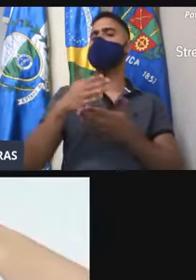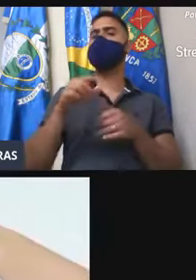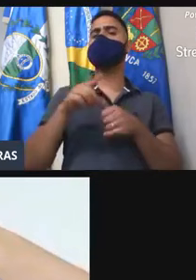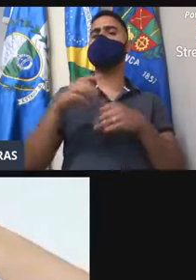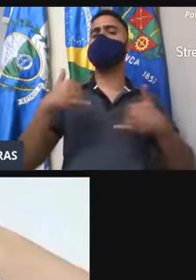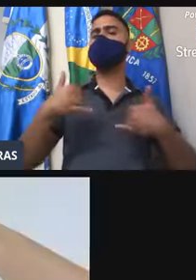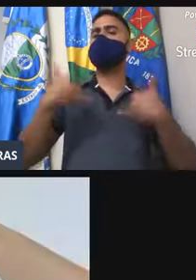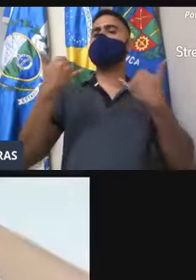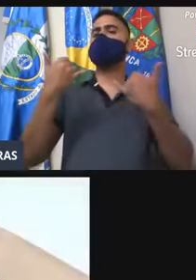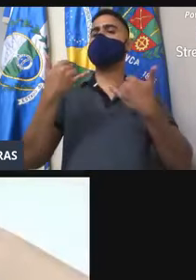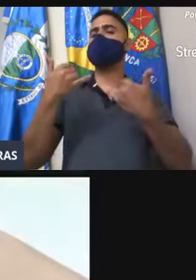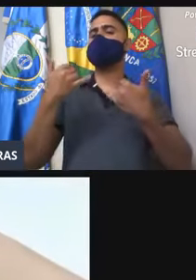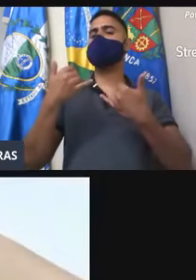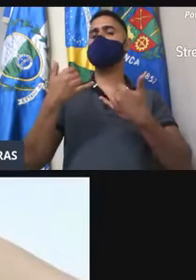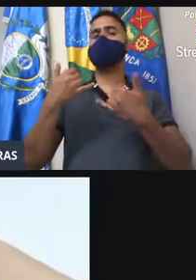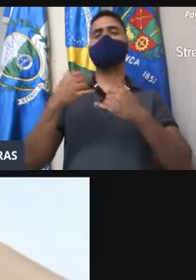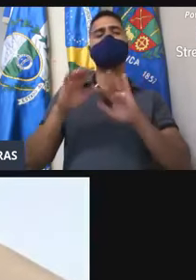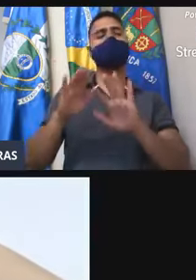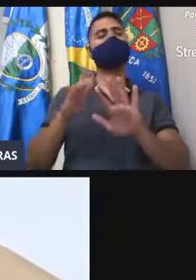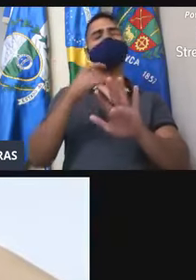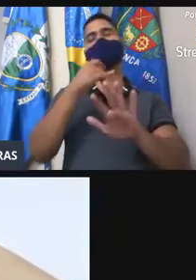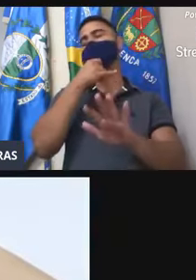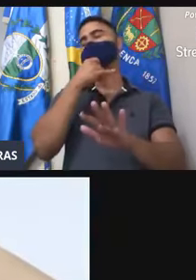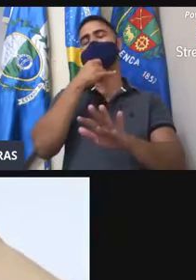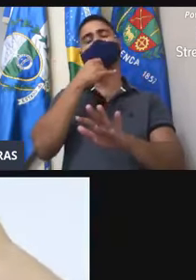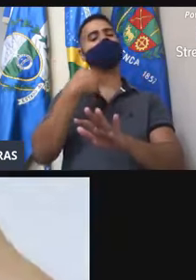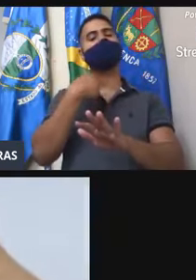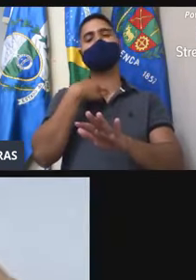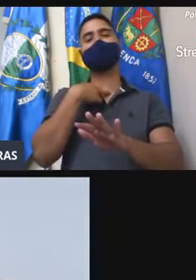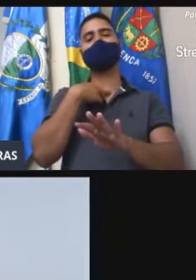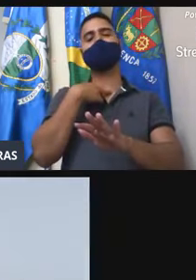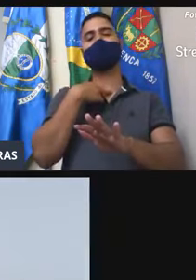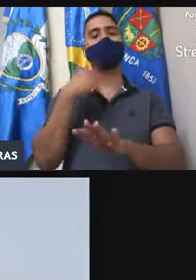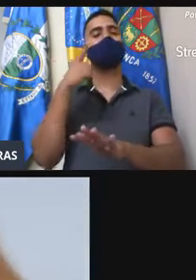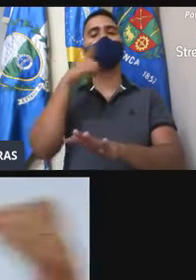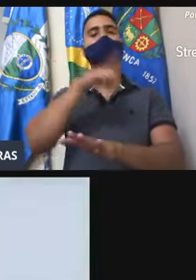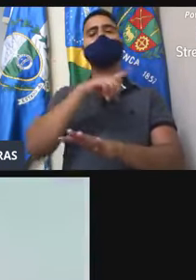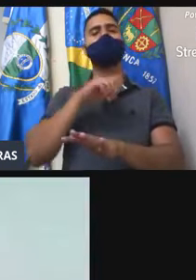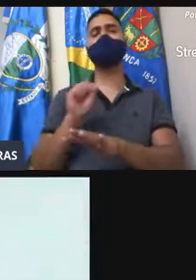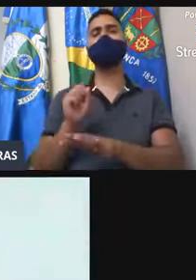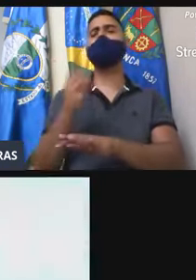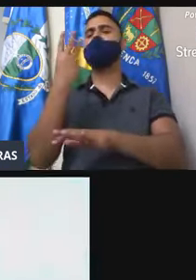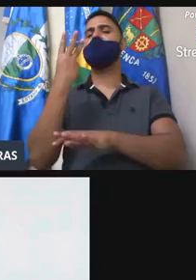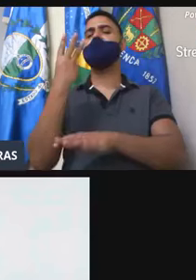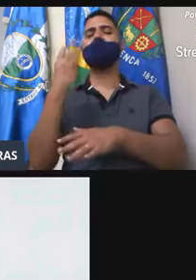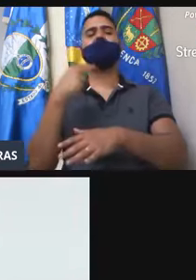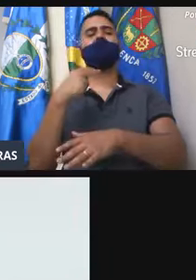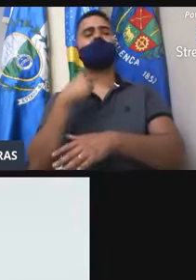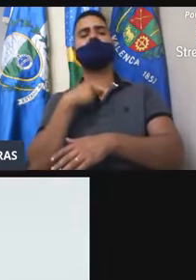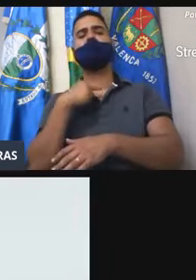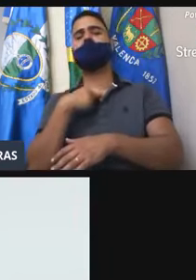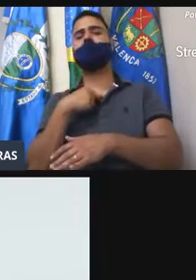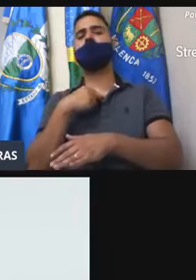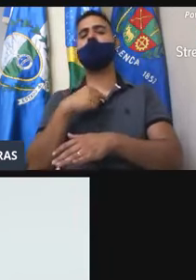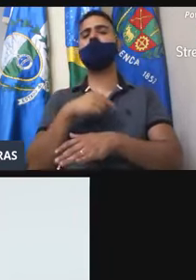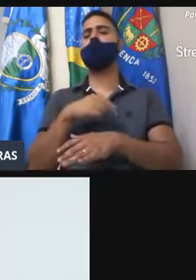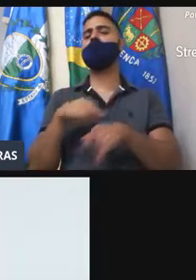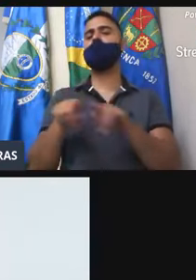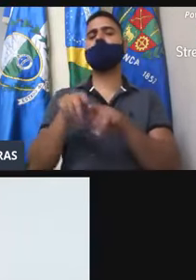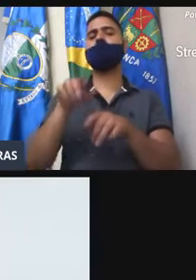Pentanha. Felizmente, né, as festividades não aconteceram, com shows, uns leilões